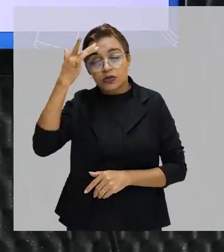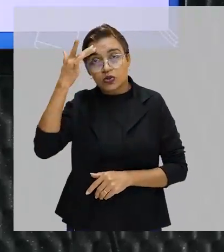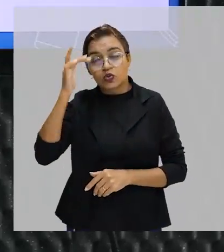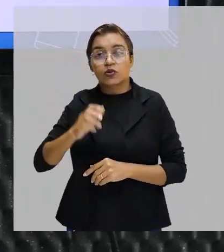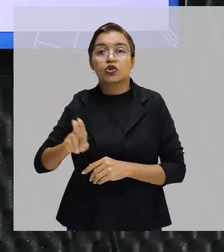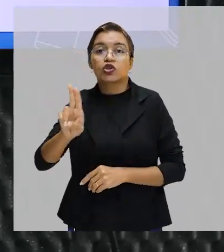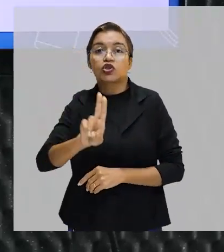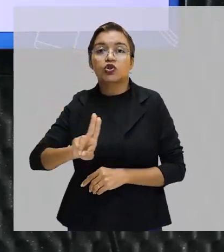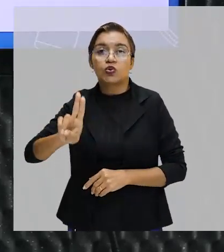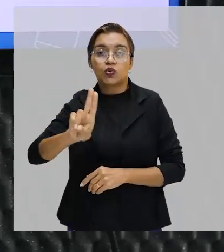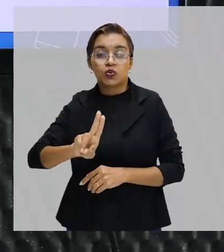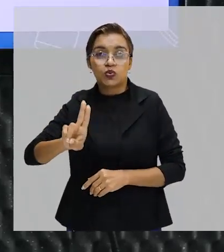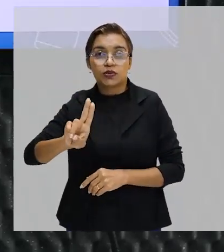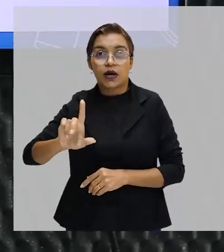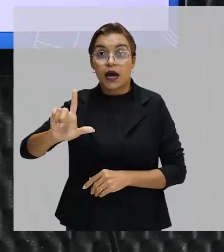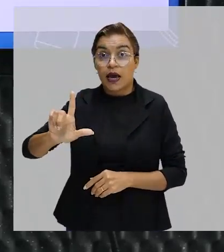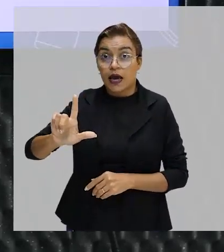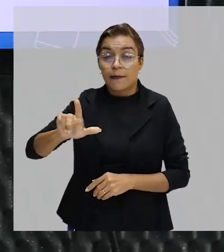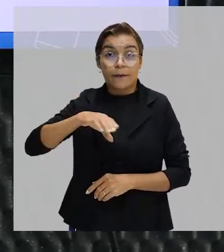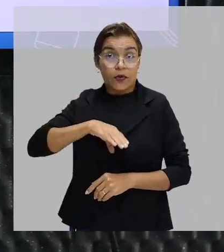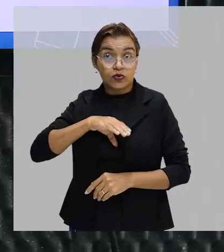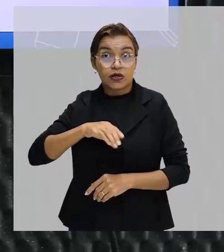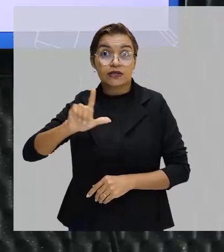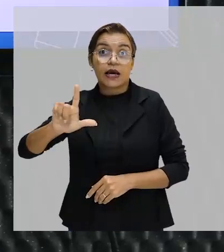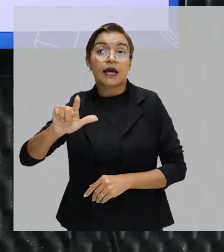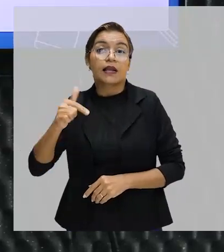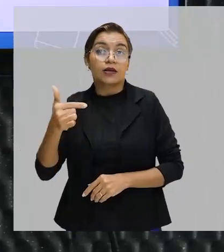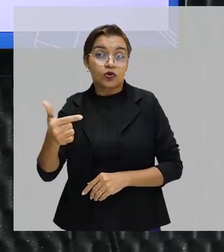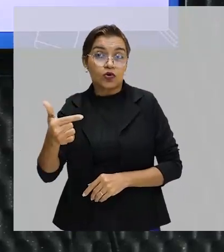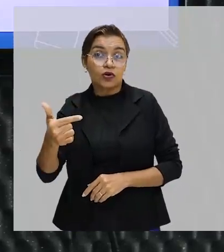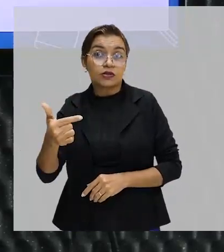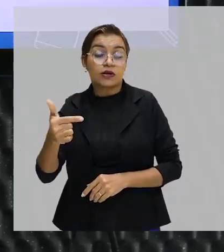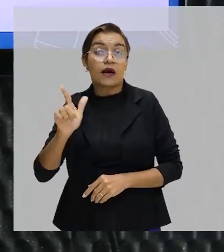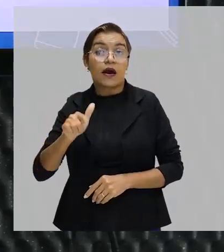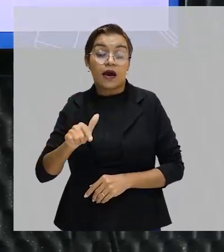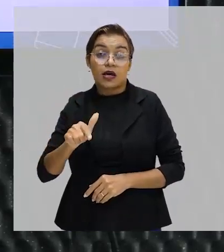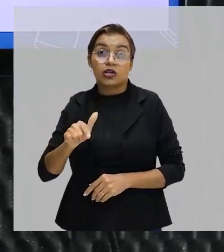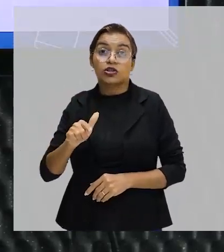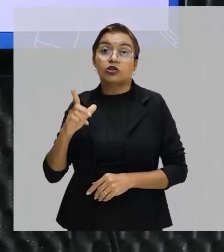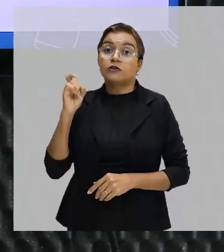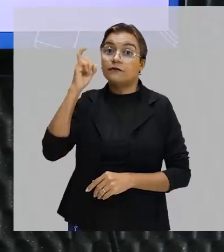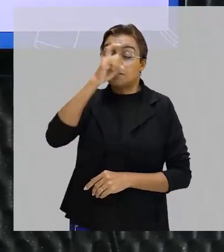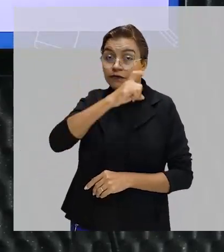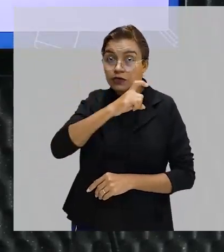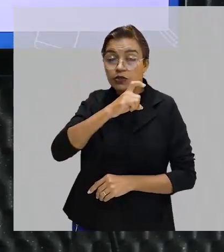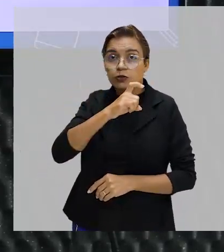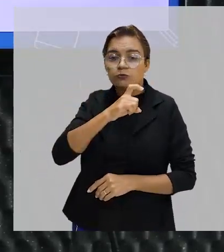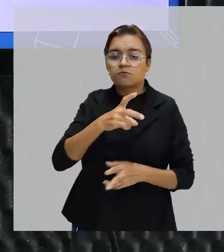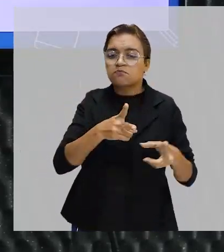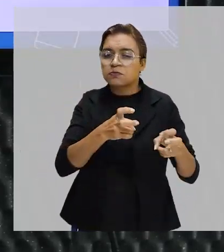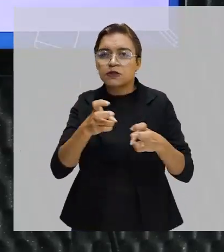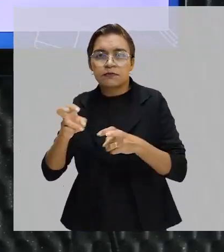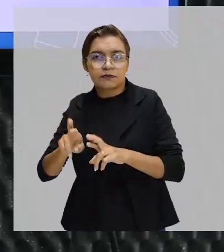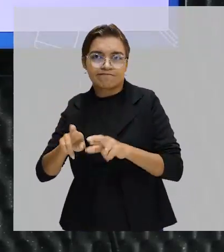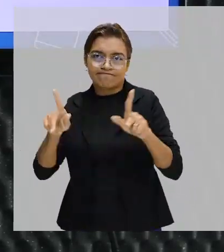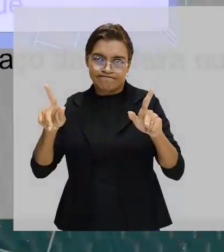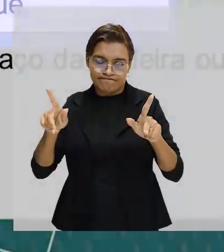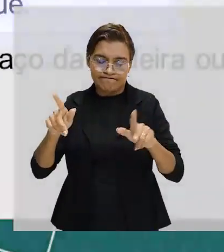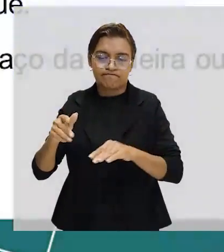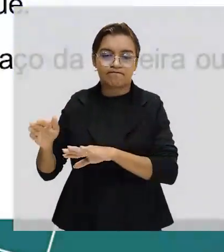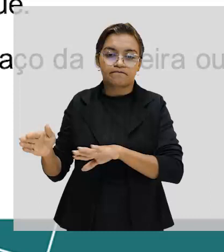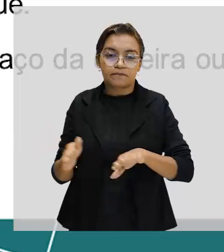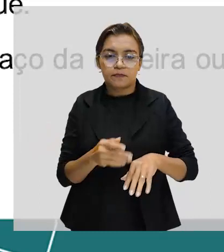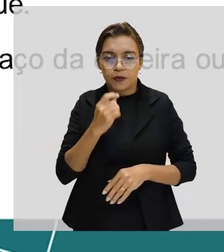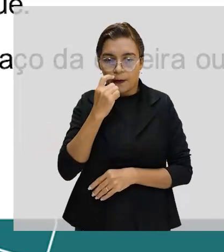idioma e aprende a língua portuguesa, já fica um pouquinho mais difícil de fazer essa diferenciação, né? A